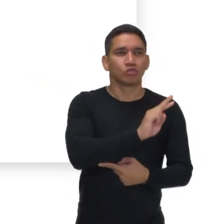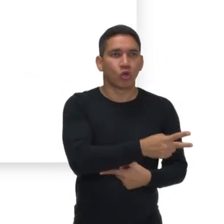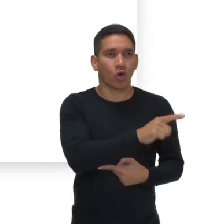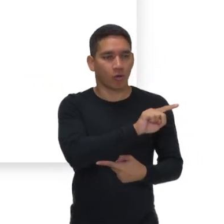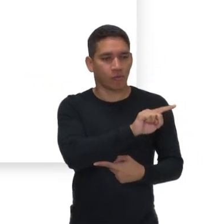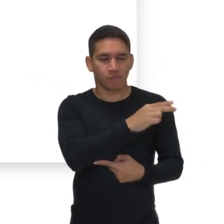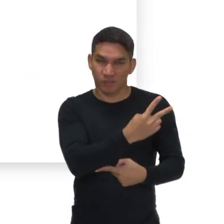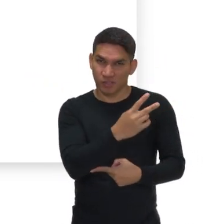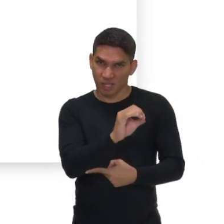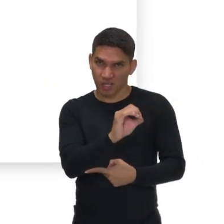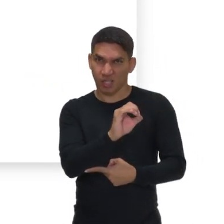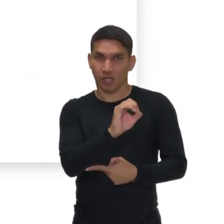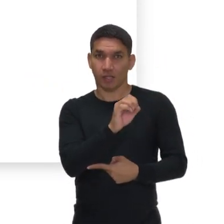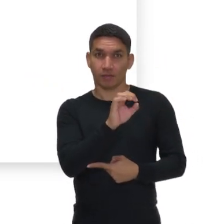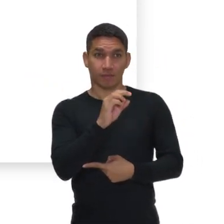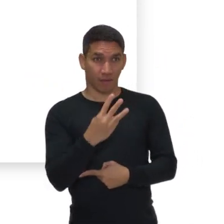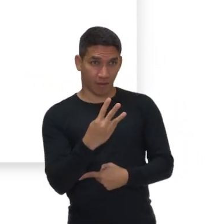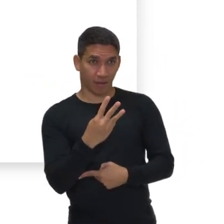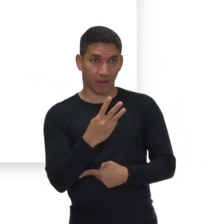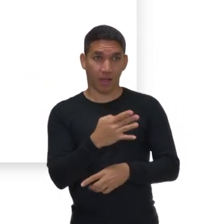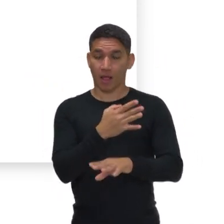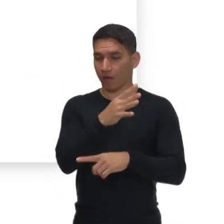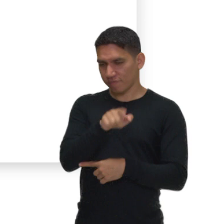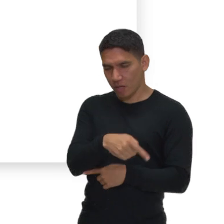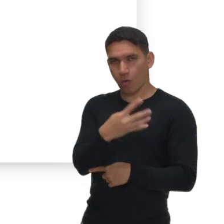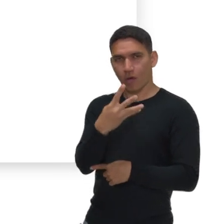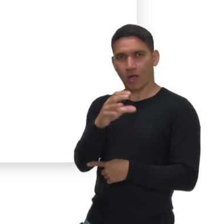R$ 2.203,49 e